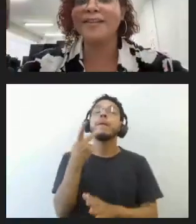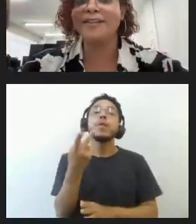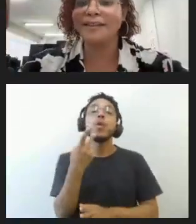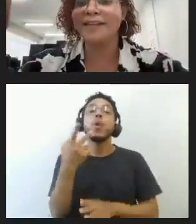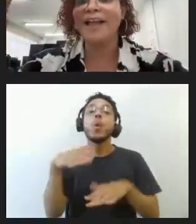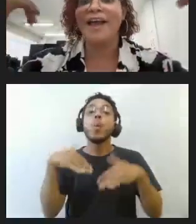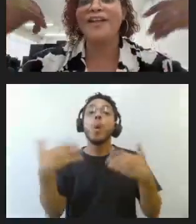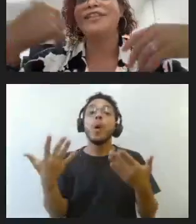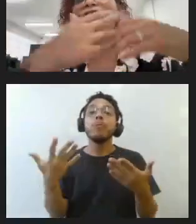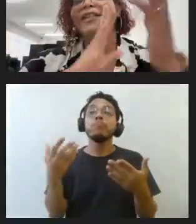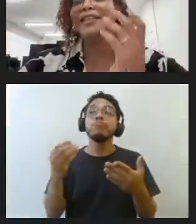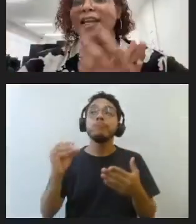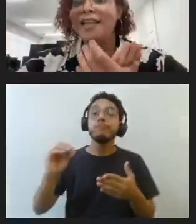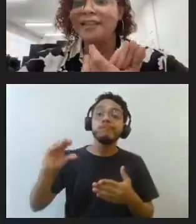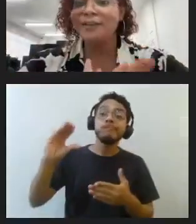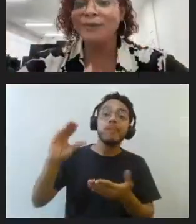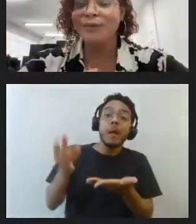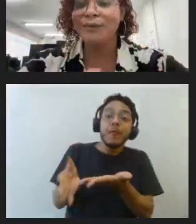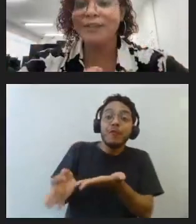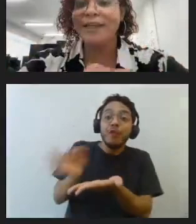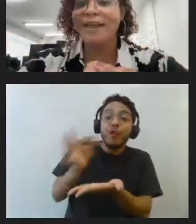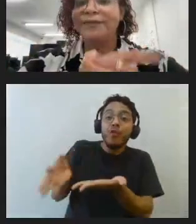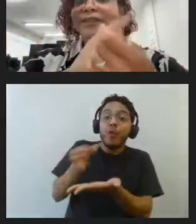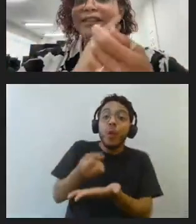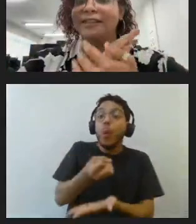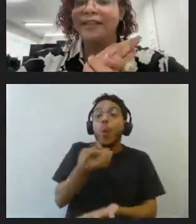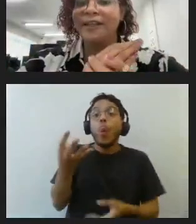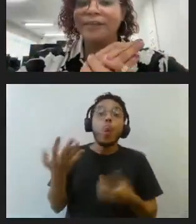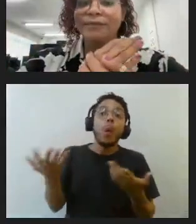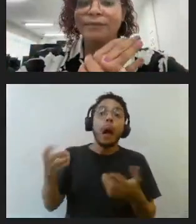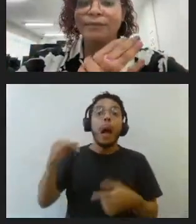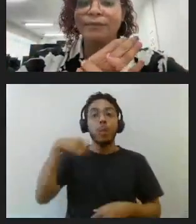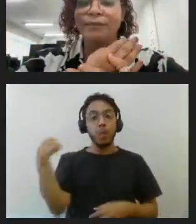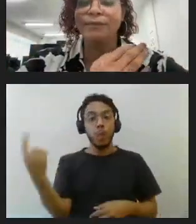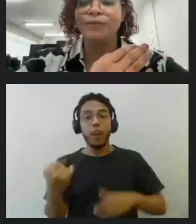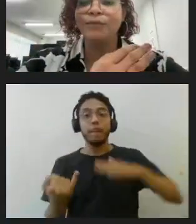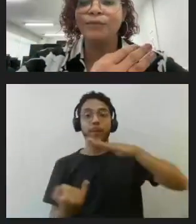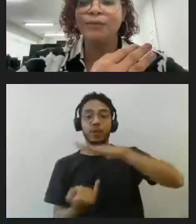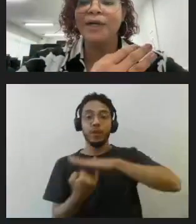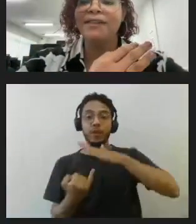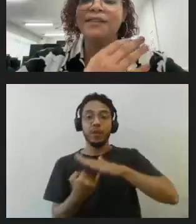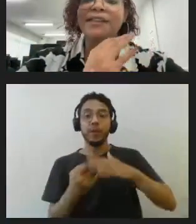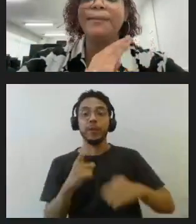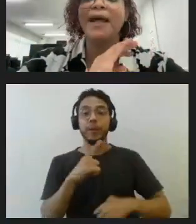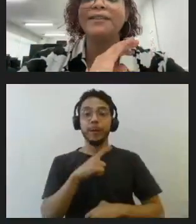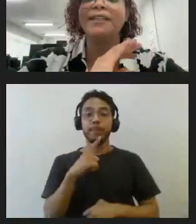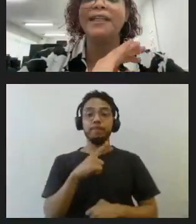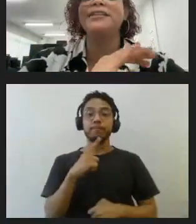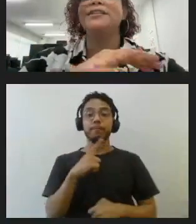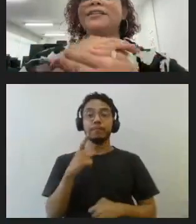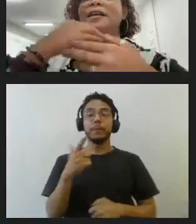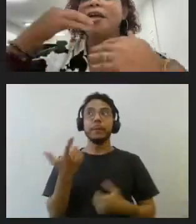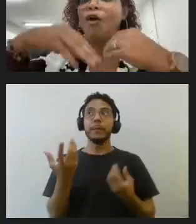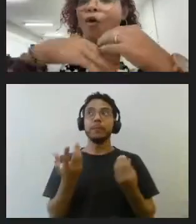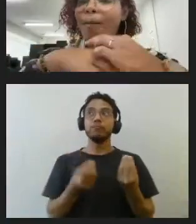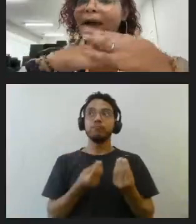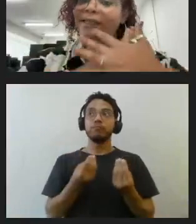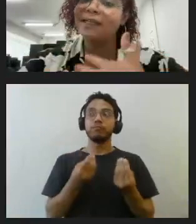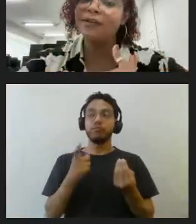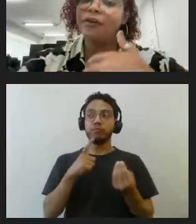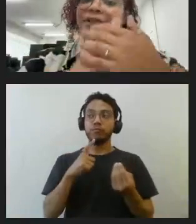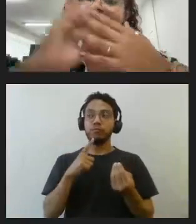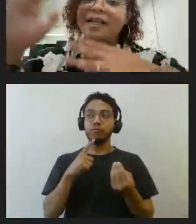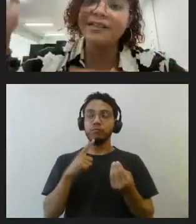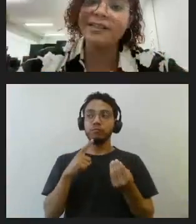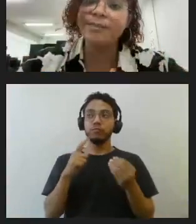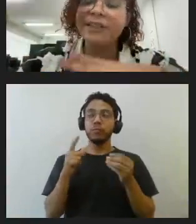de páginas? Eu digo, a gente no IF tem uma sistemática, né? A gente tinha, com